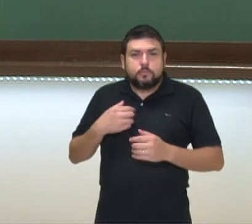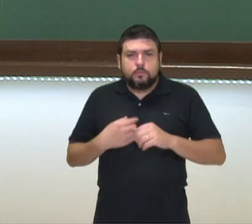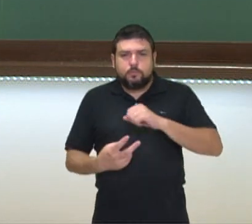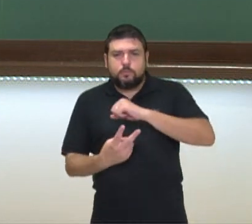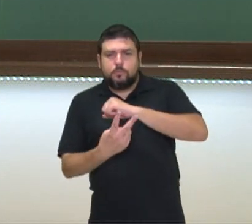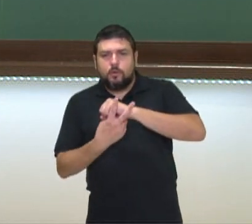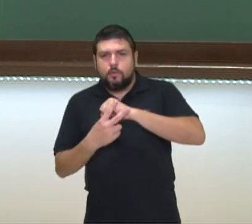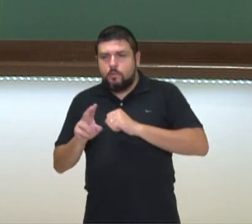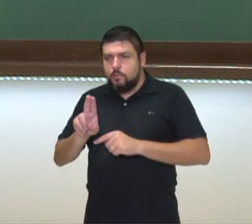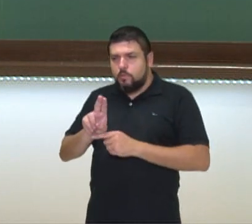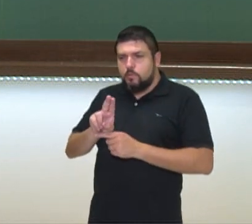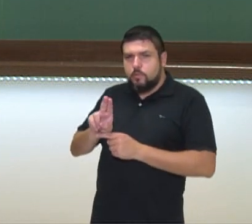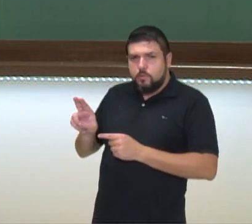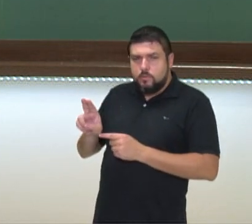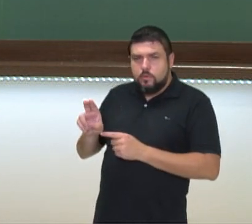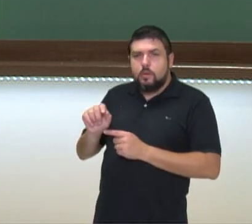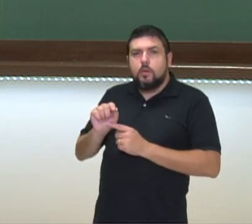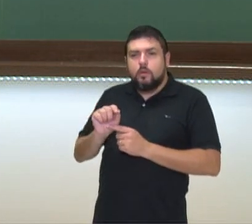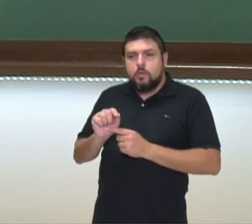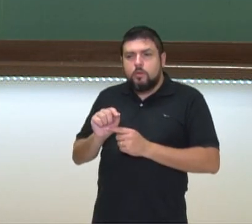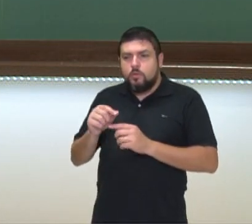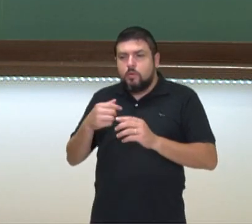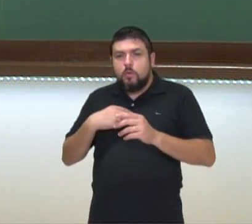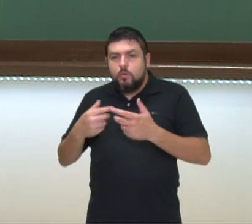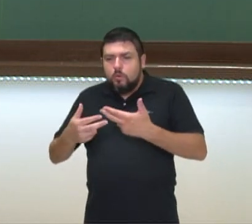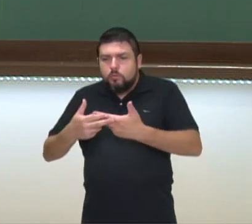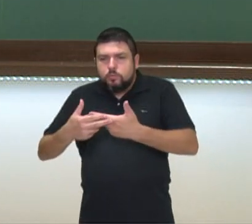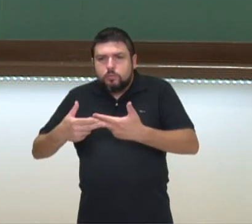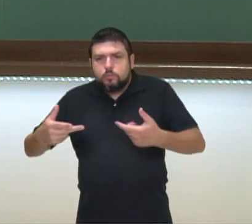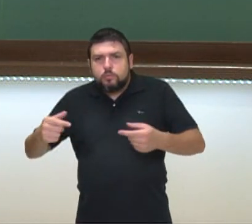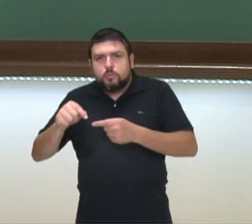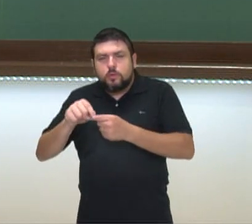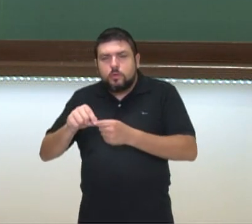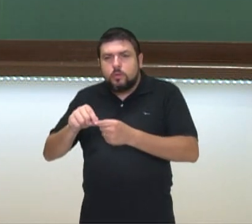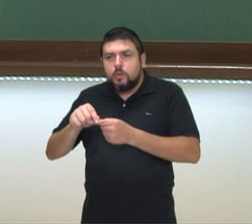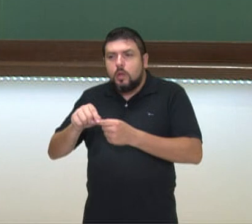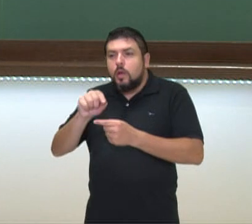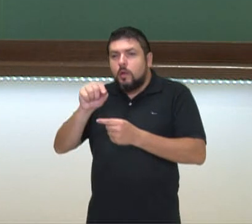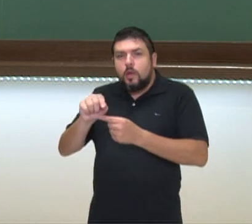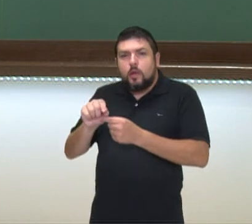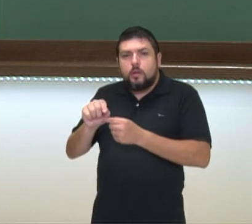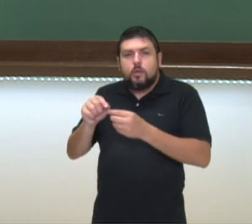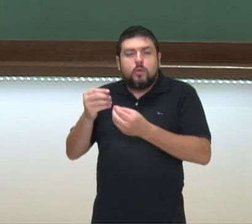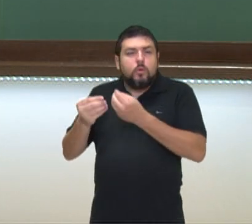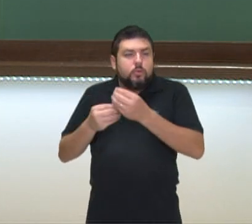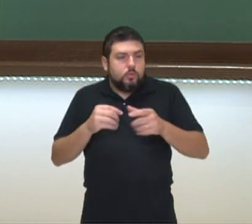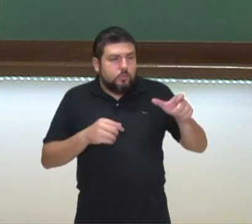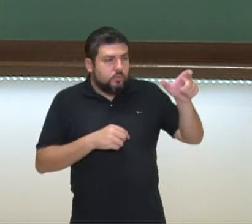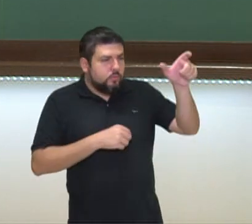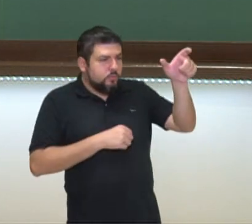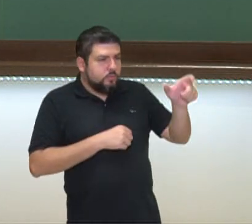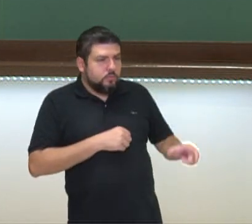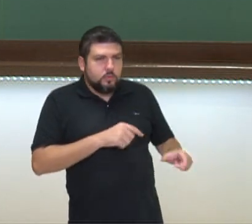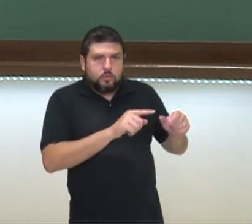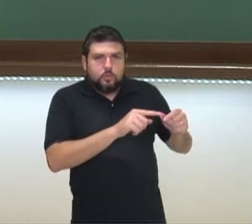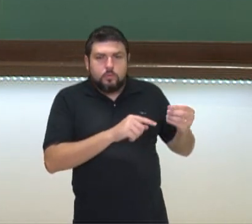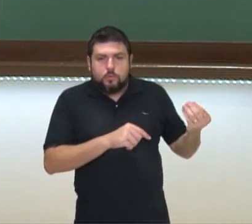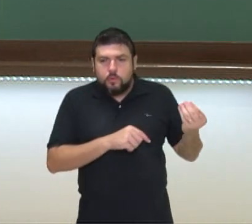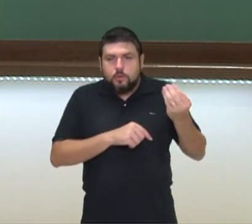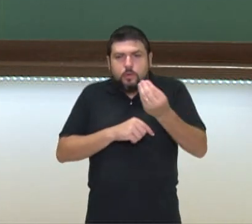tenhamos o núcleo como predicativo do objeto, o sujeito que atribuiu essa característica momentânea ao